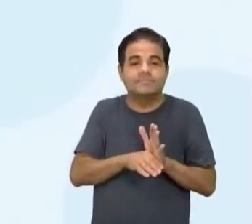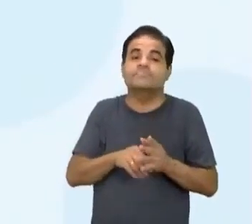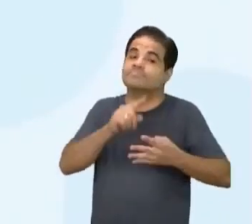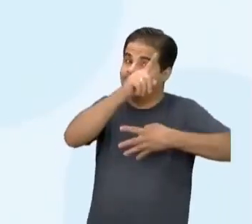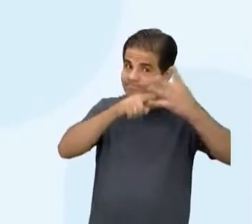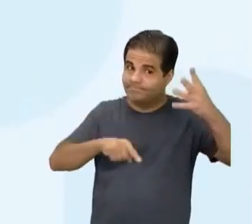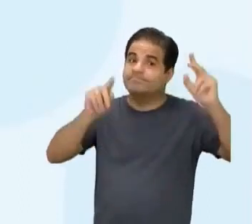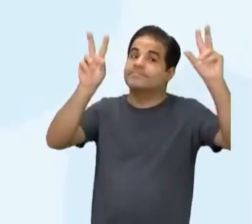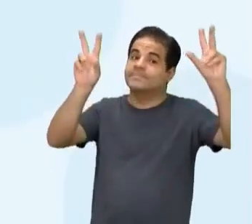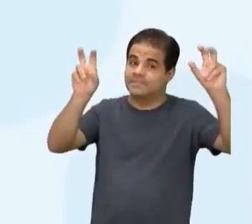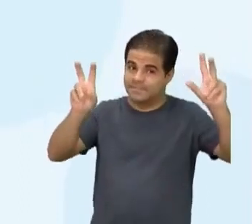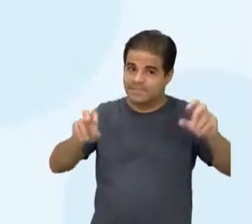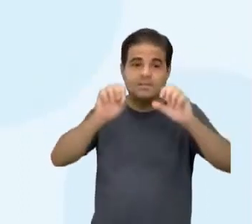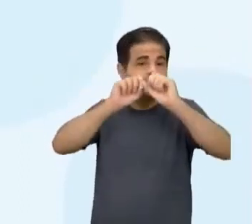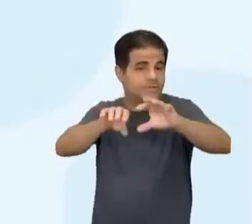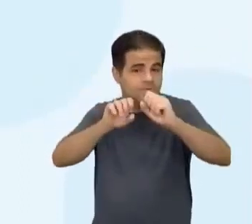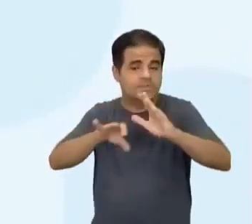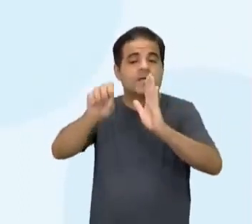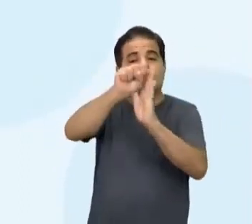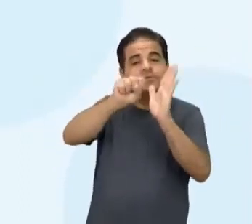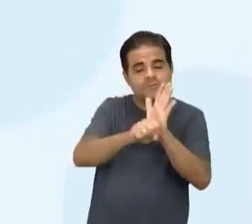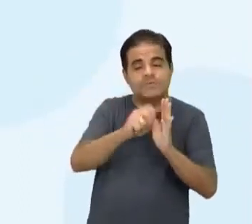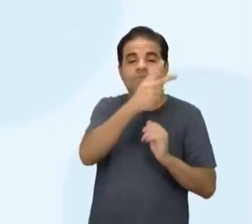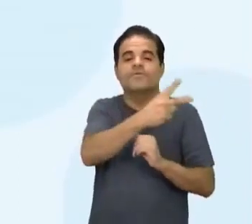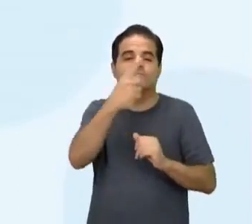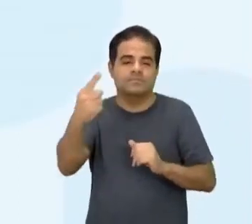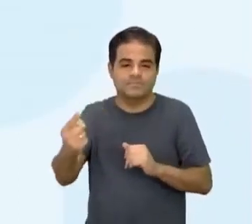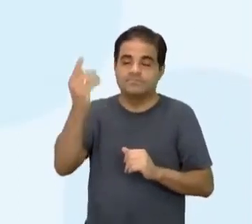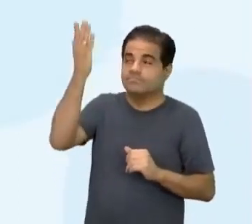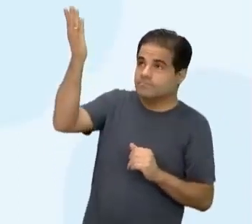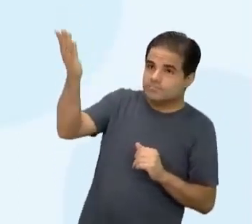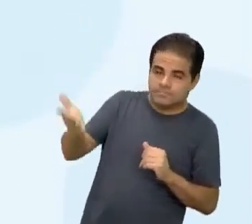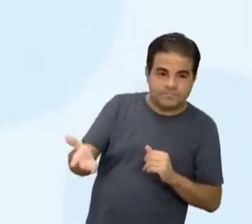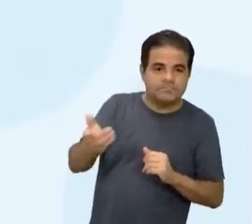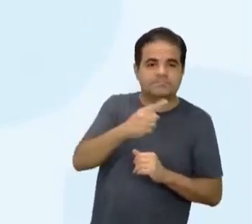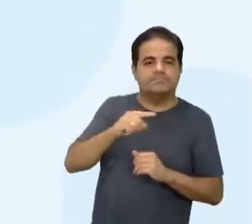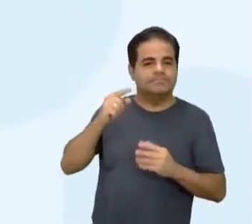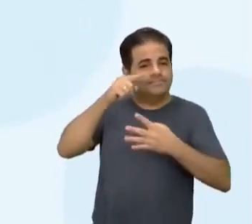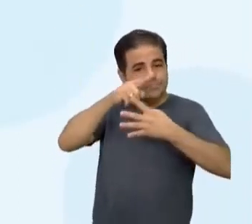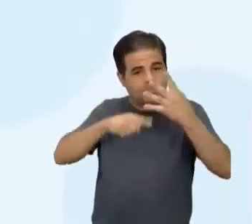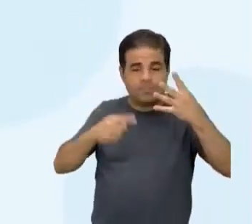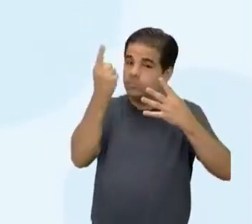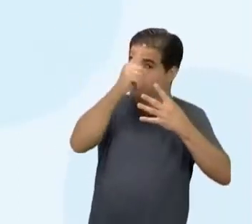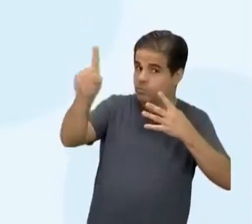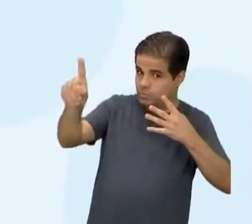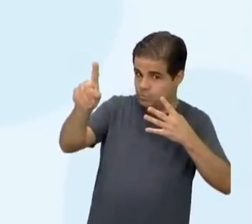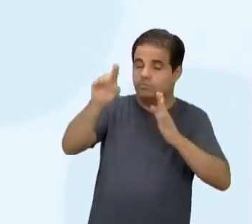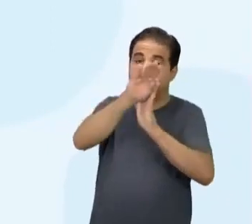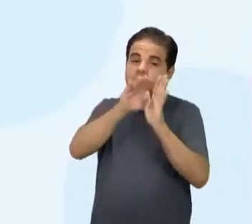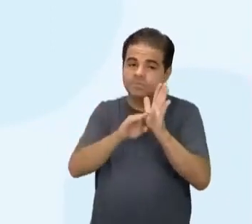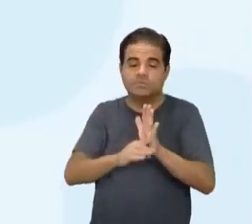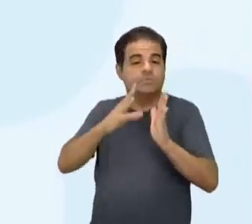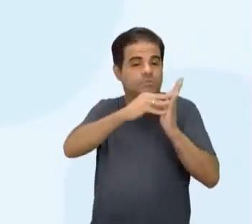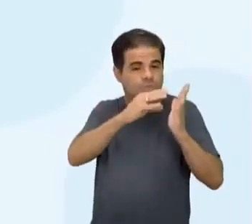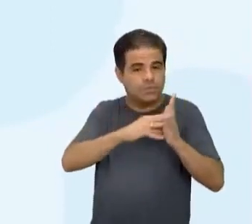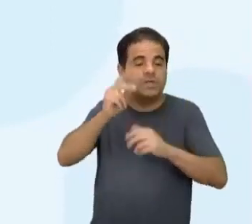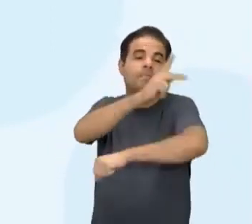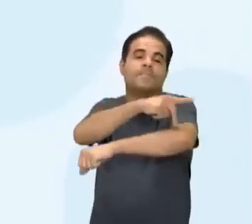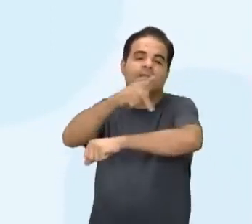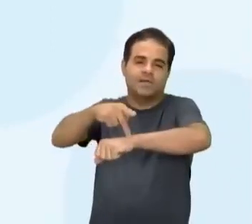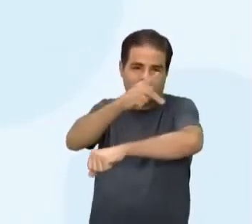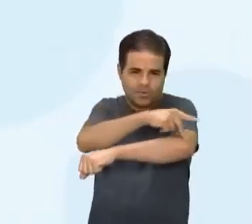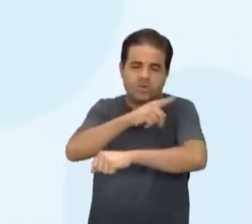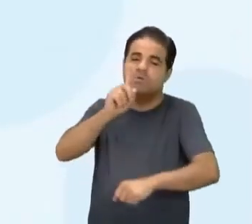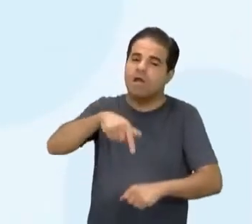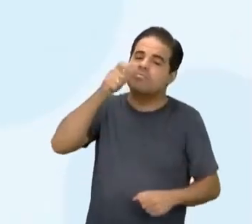Os 4 pilares para a educação do século XXI. Esse é o nosso quarto e último princípio do modelo pedagógico, que